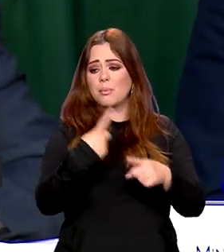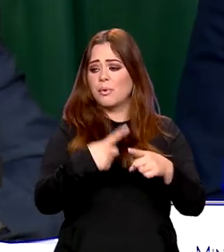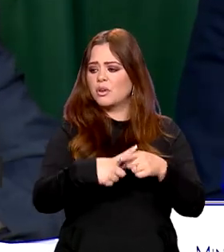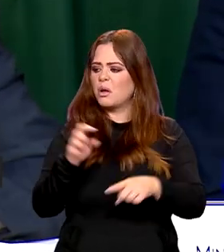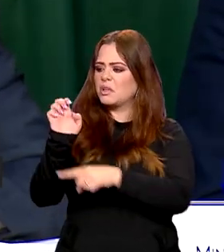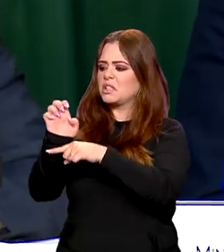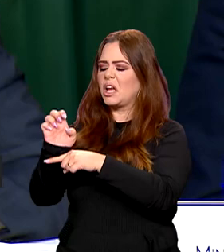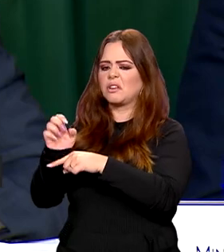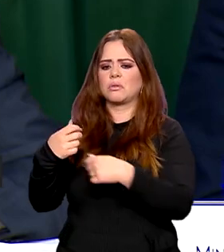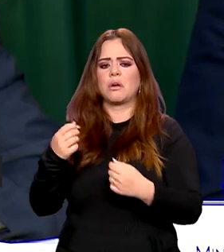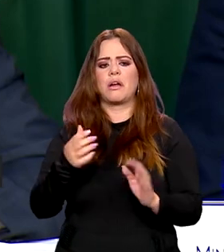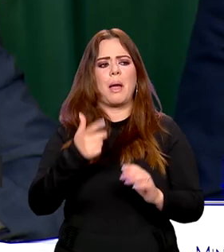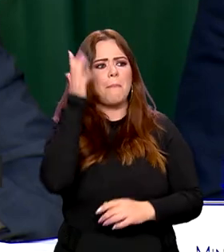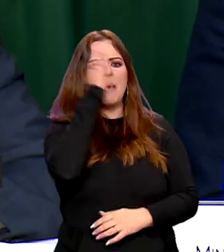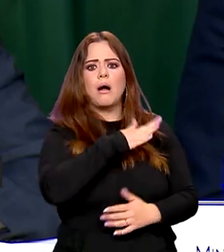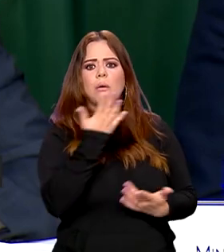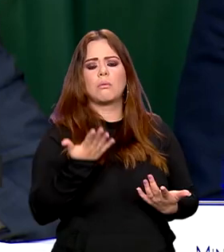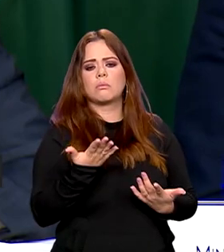bandido?